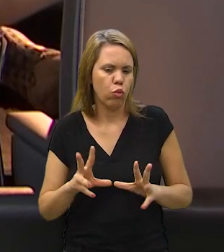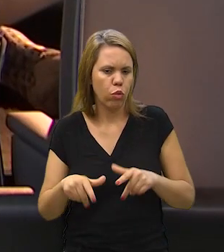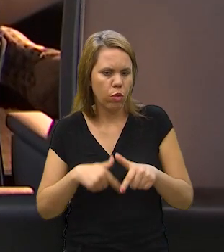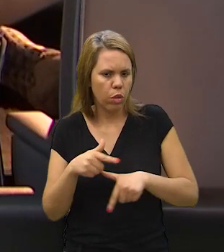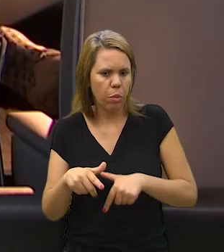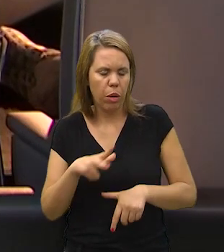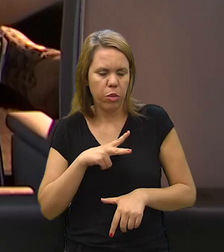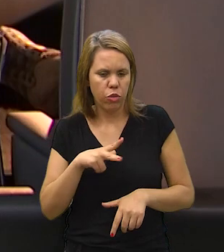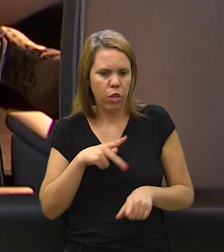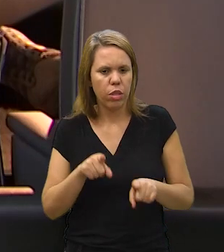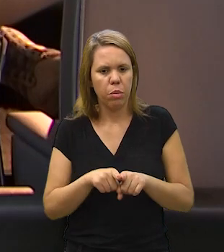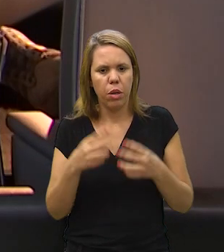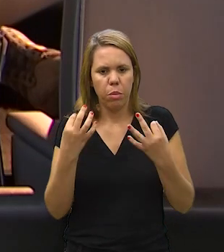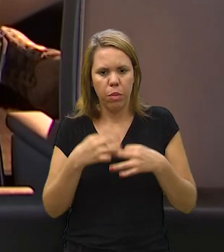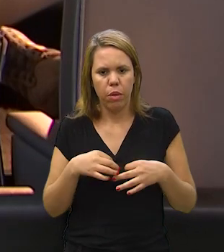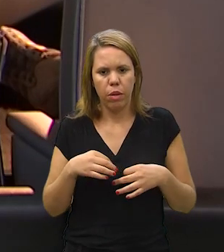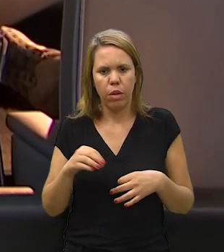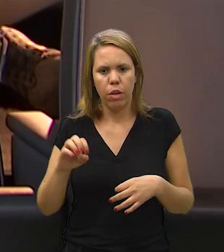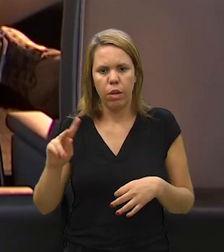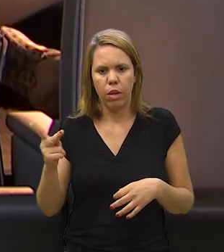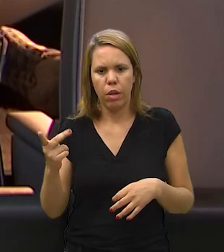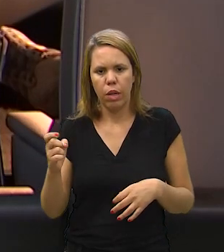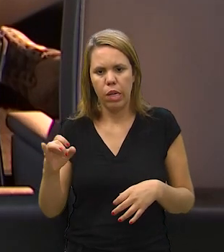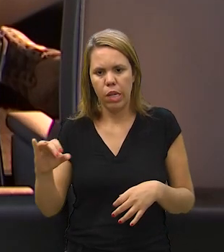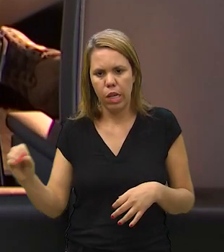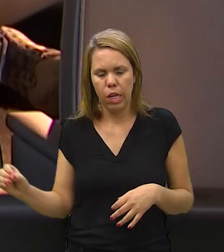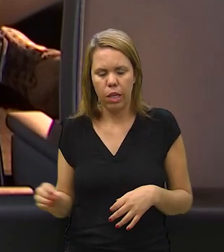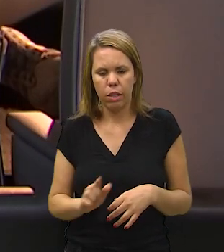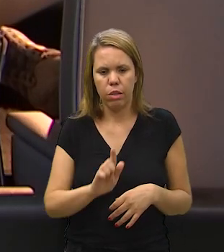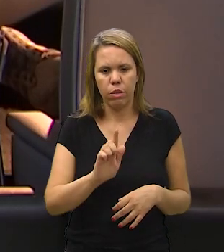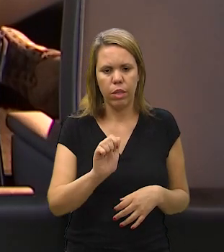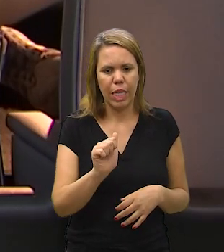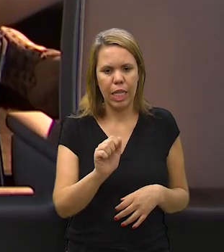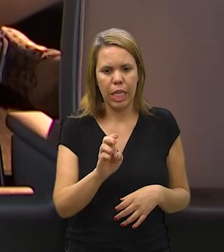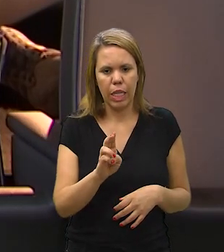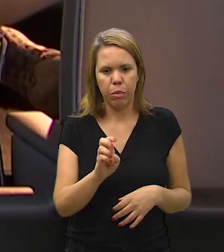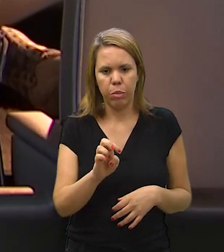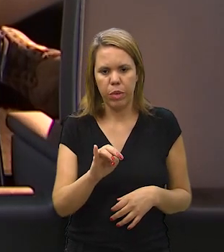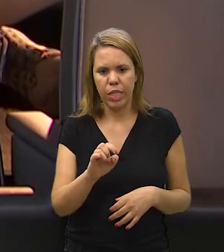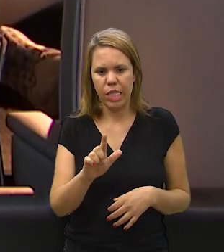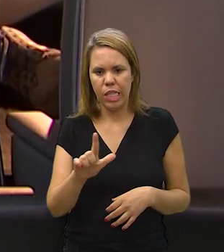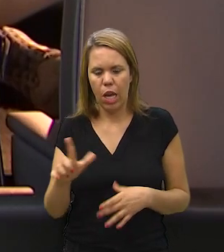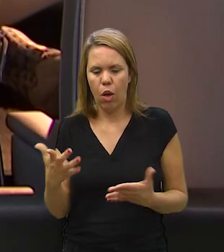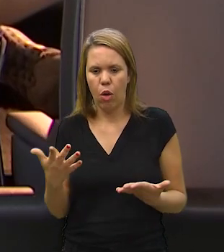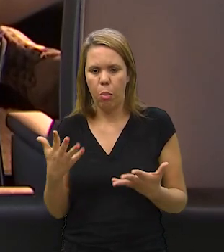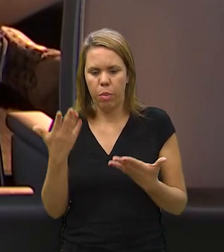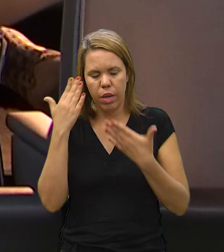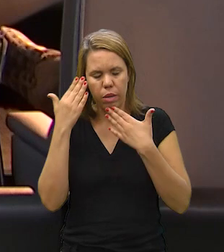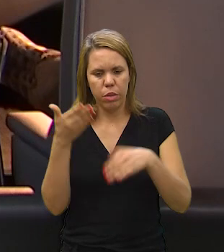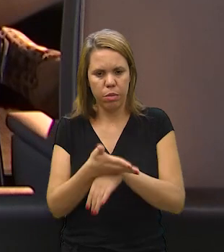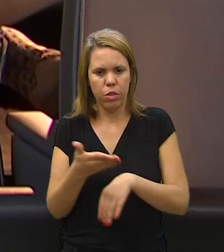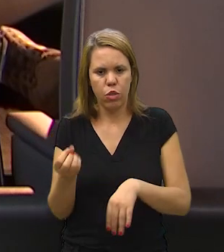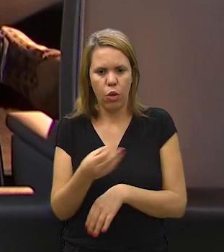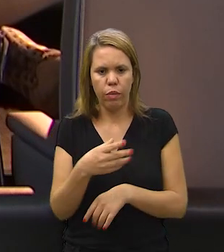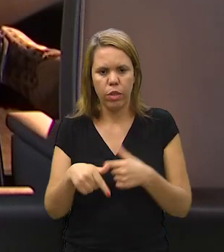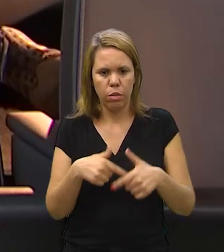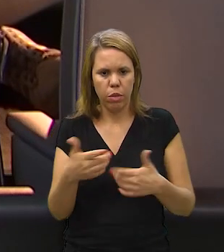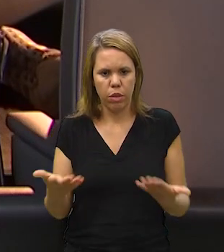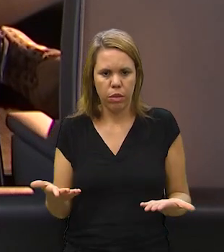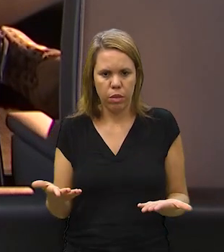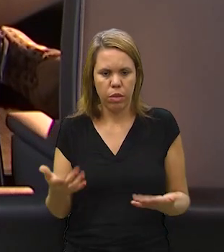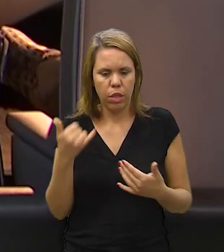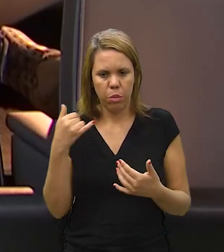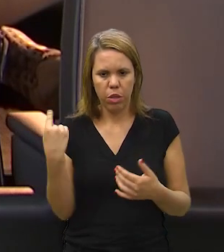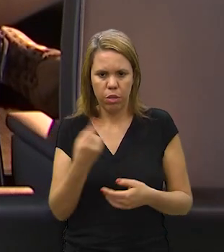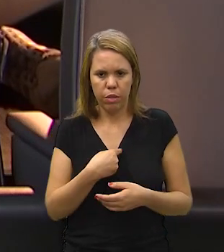off. Perfeito. Hélio, Gabriel, muito obrigado pela participação. E assim que vocês tiverem novos